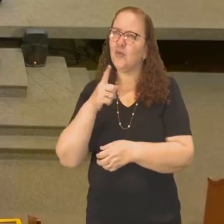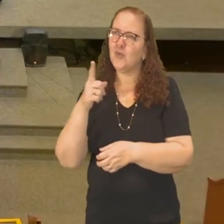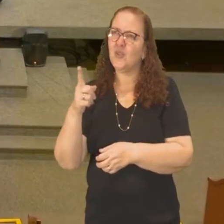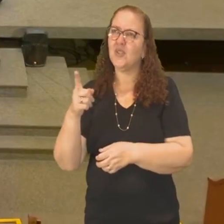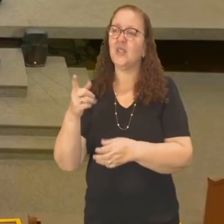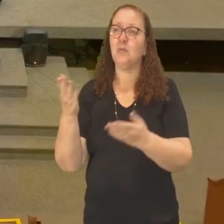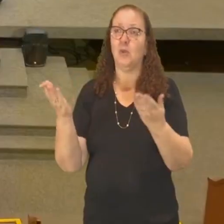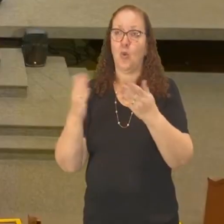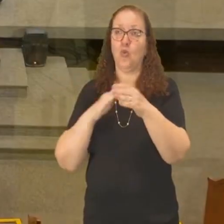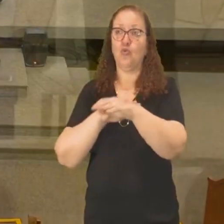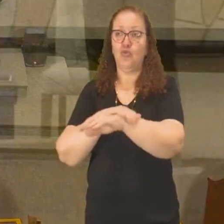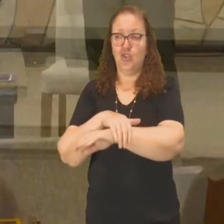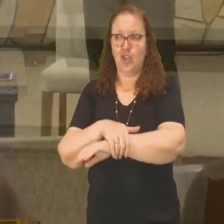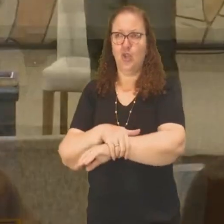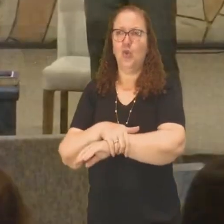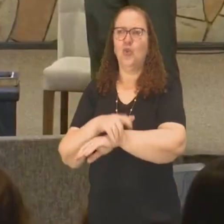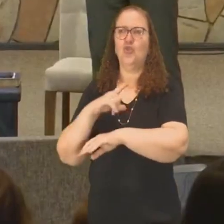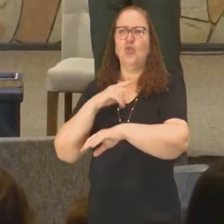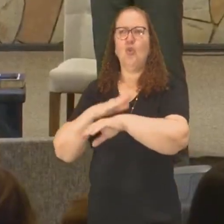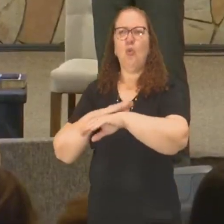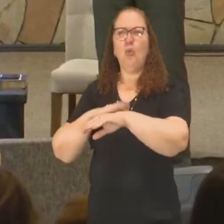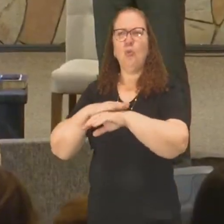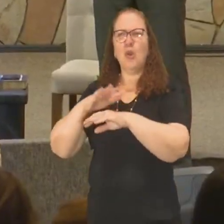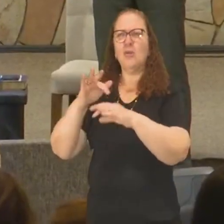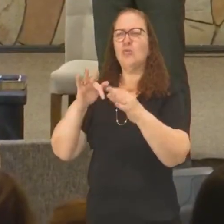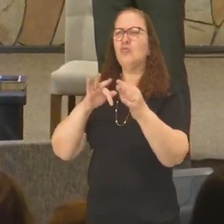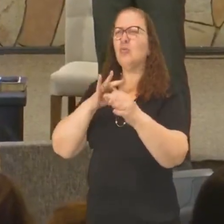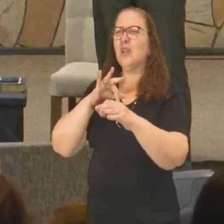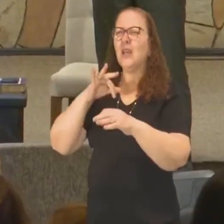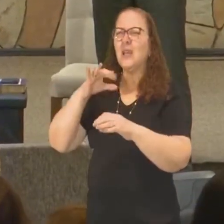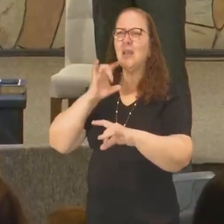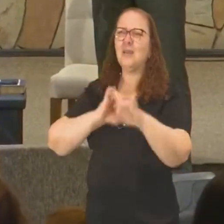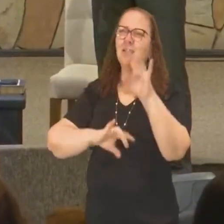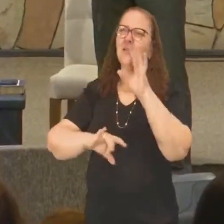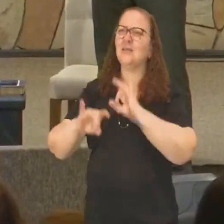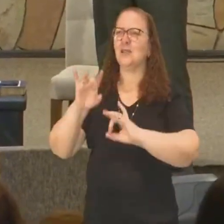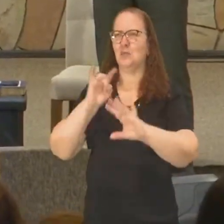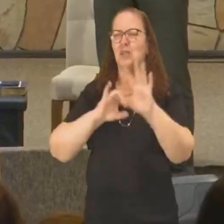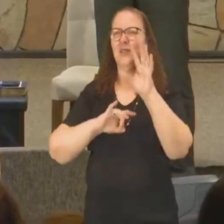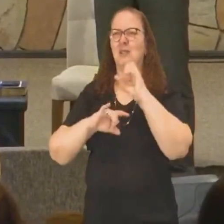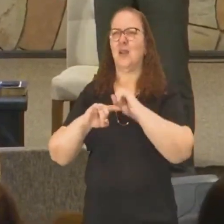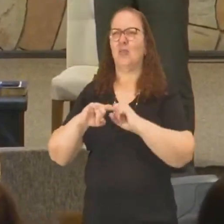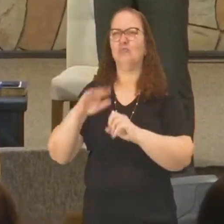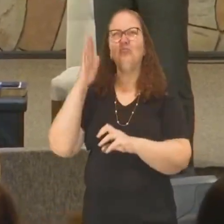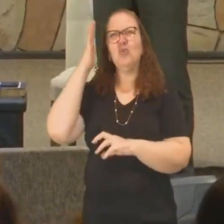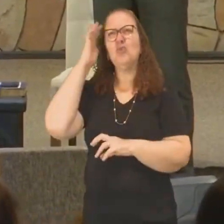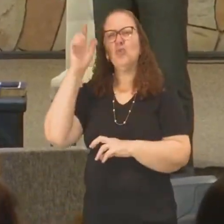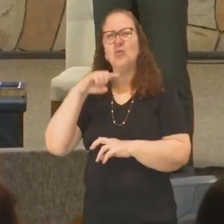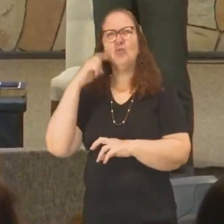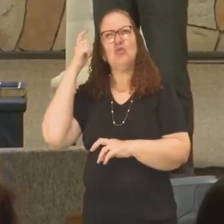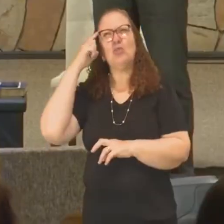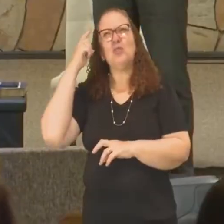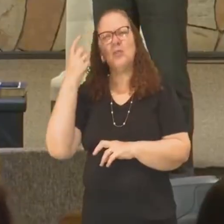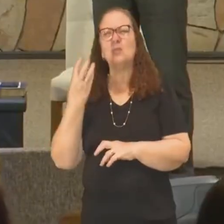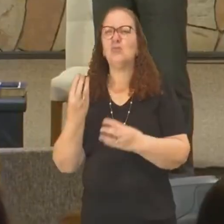movimentação santa. Eu sei, 5 anos estou no memorial, eu sei como nós somos comedidos em muitas coisas.